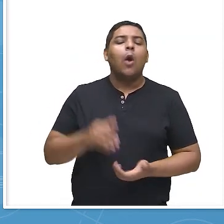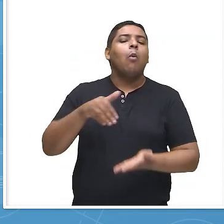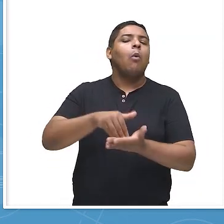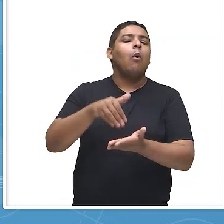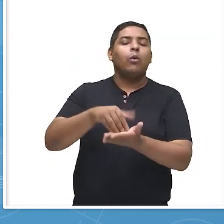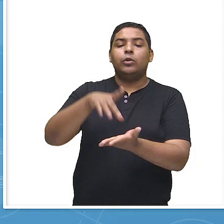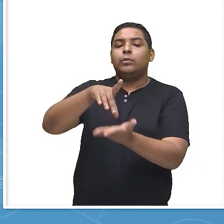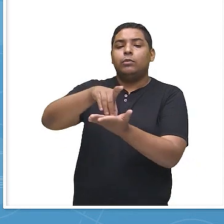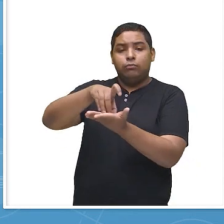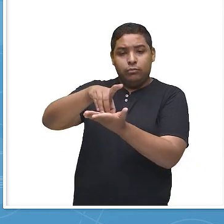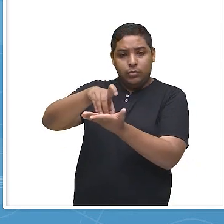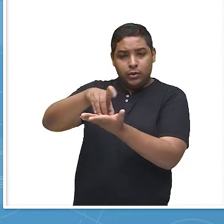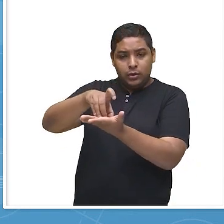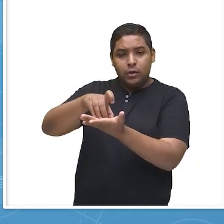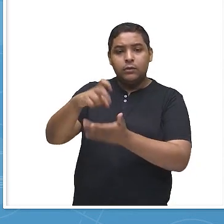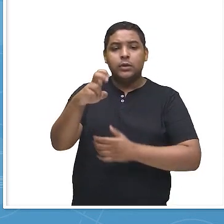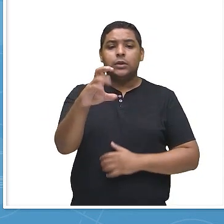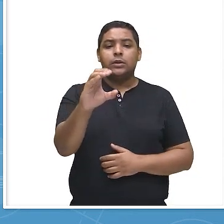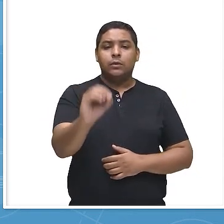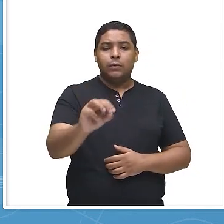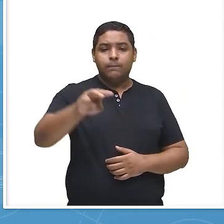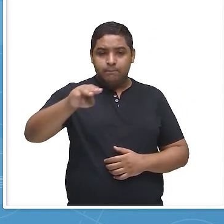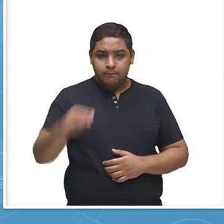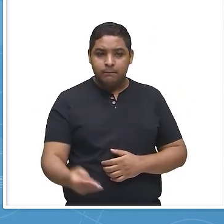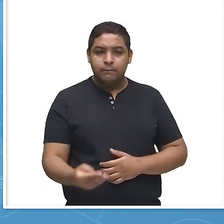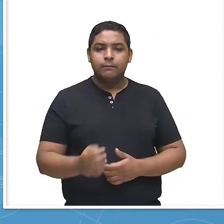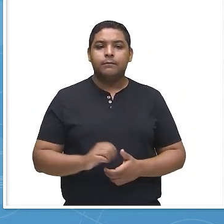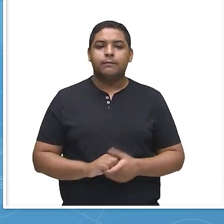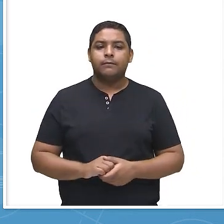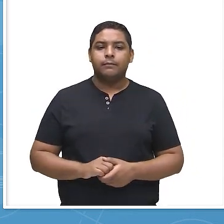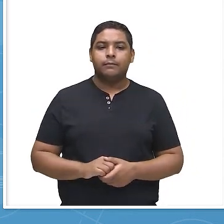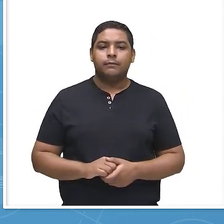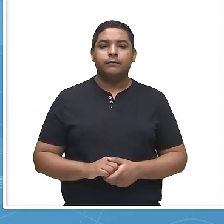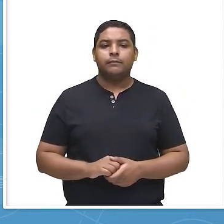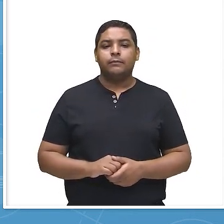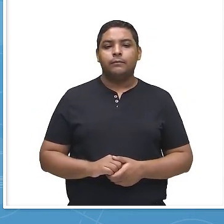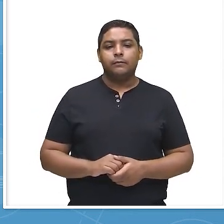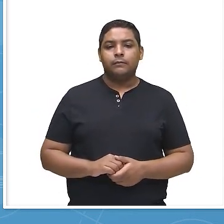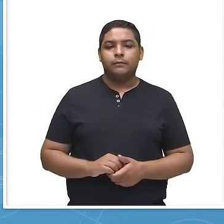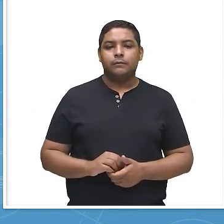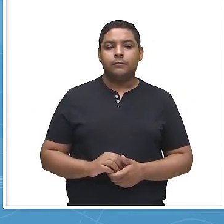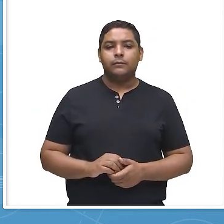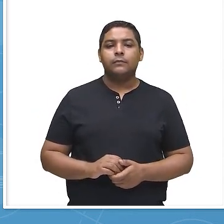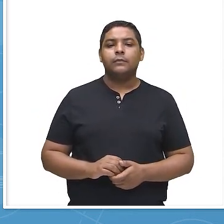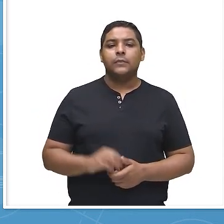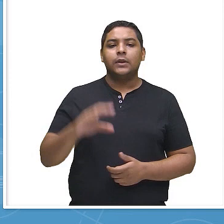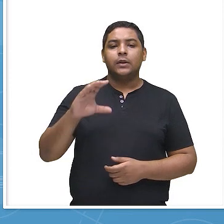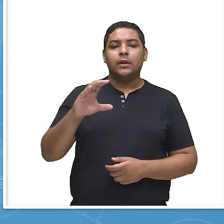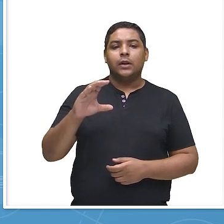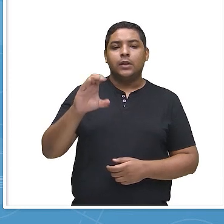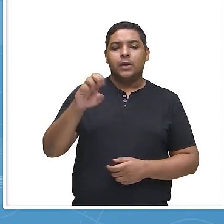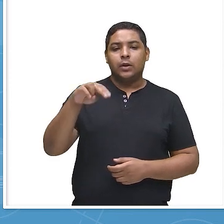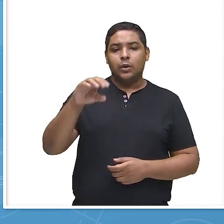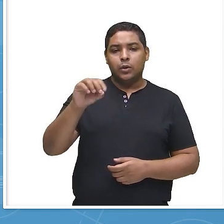dinossauros, 50 milhões. Era Cenozoica, período terciário.